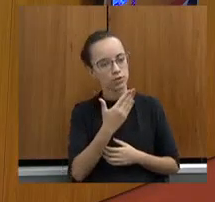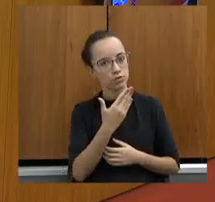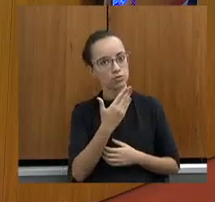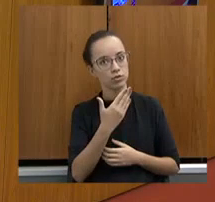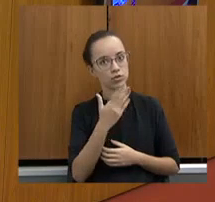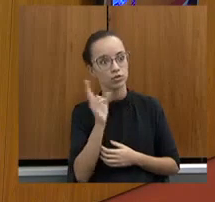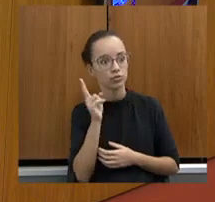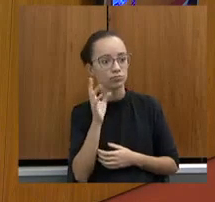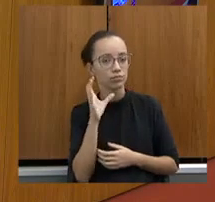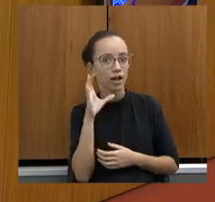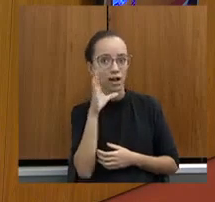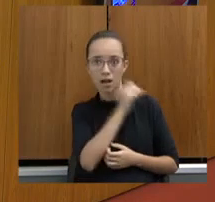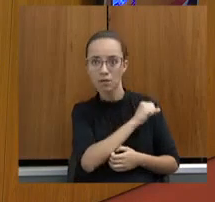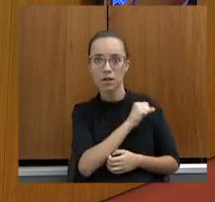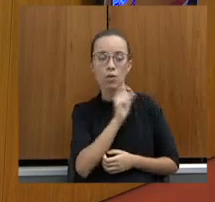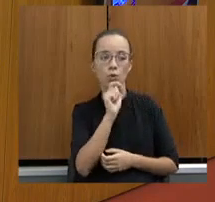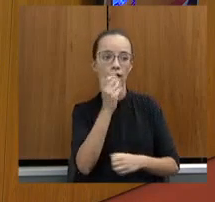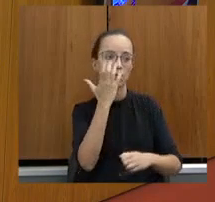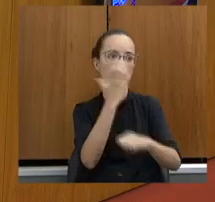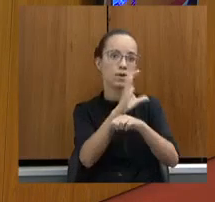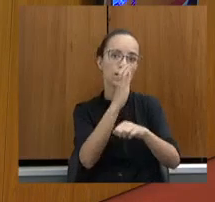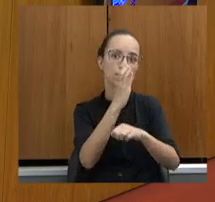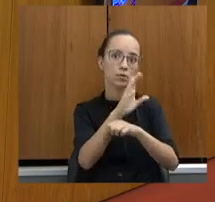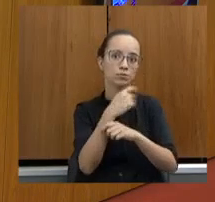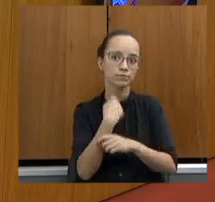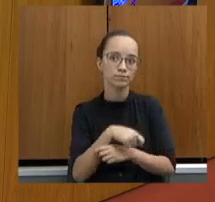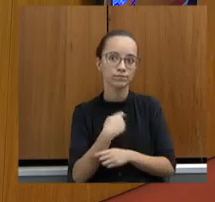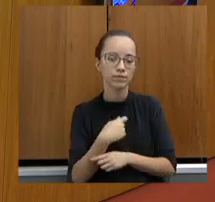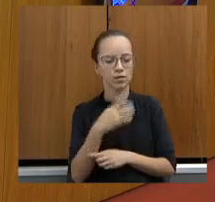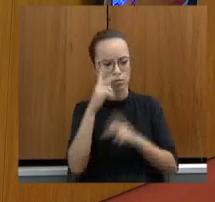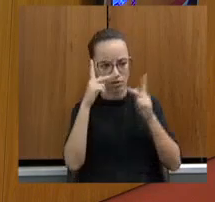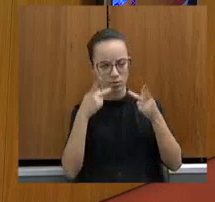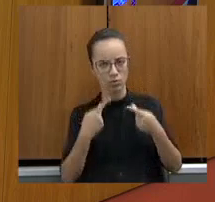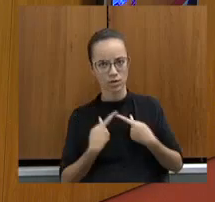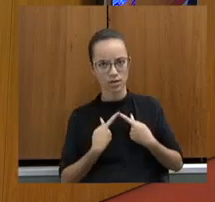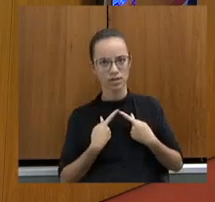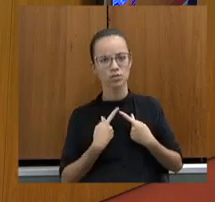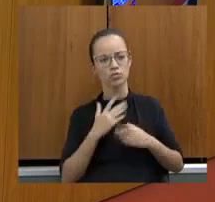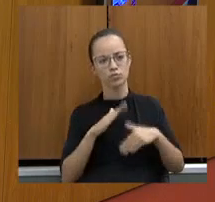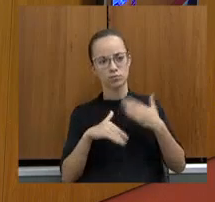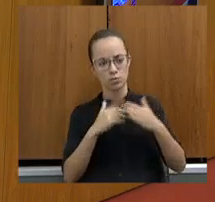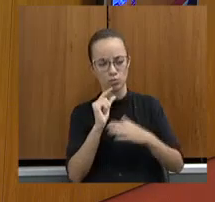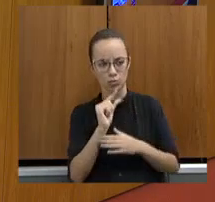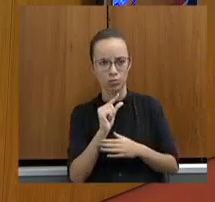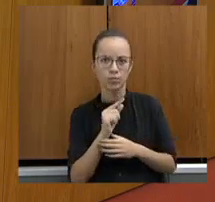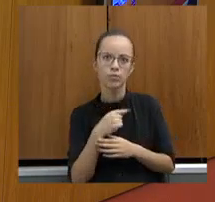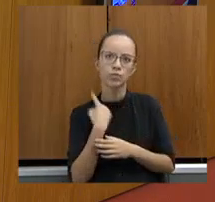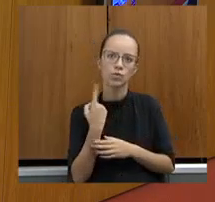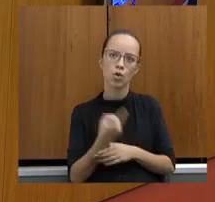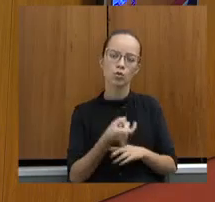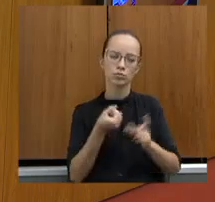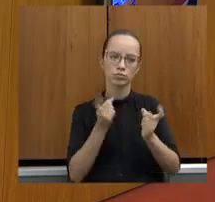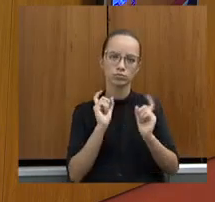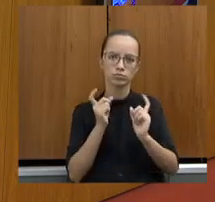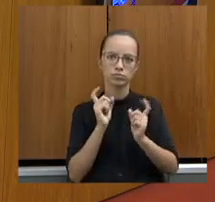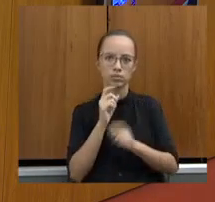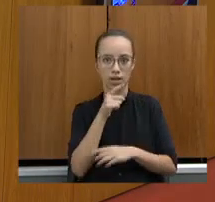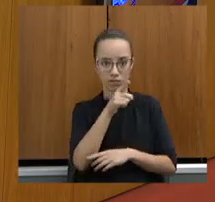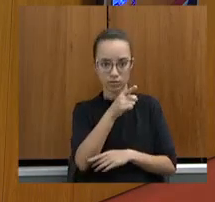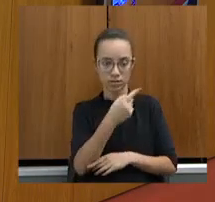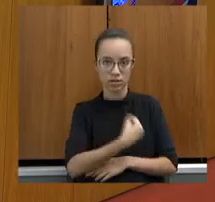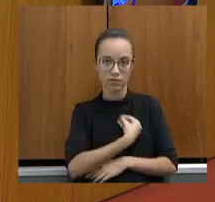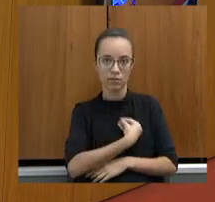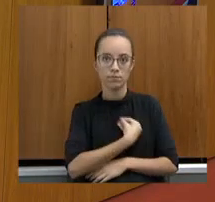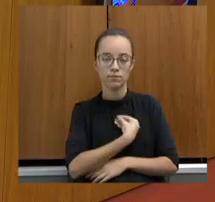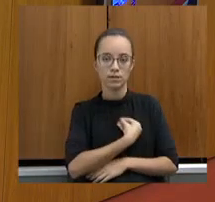de agilizar a publicação e eu reconheço que avançou porque nós fizemos uma audiência pública a senhora estava aqui